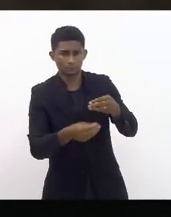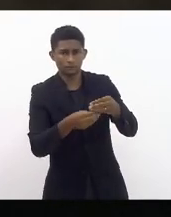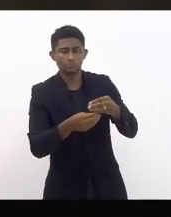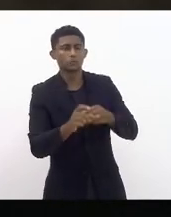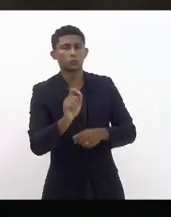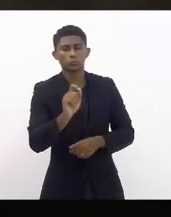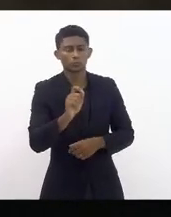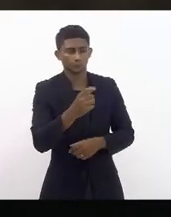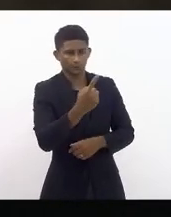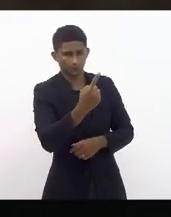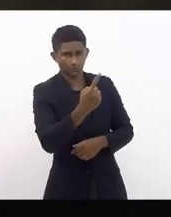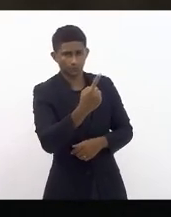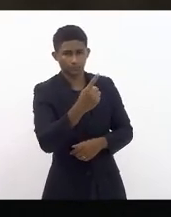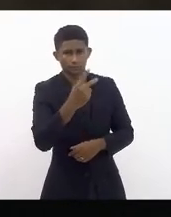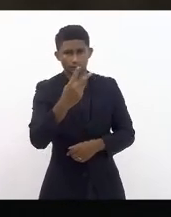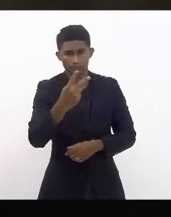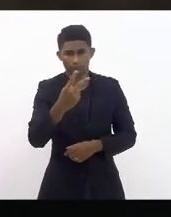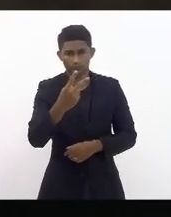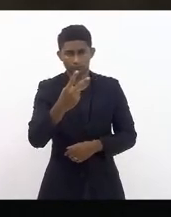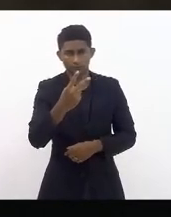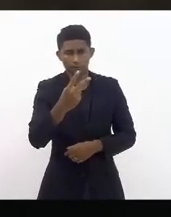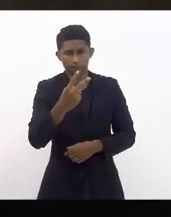emendas 1,